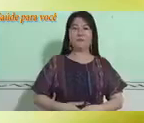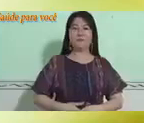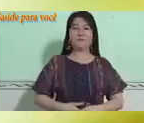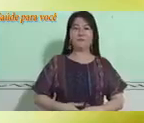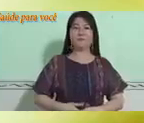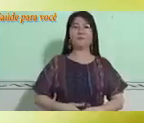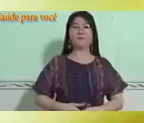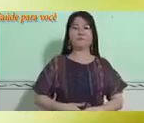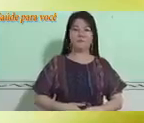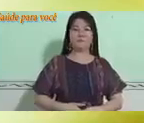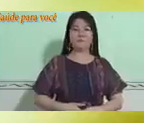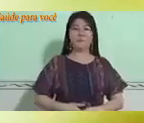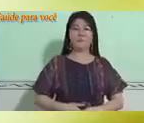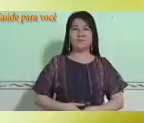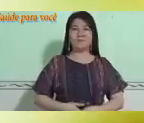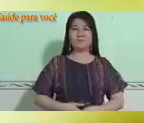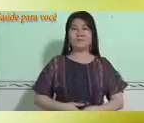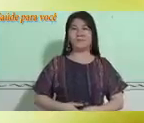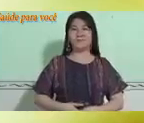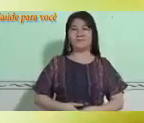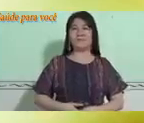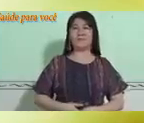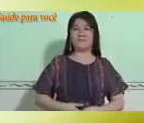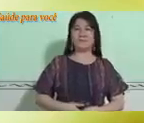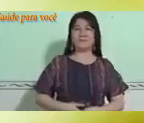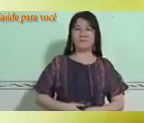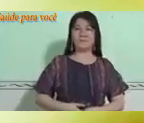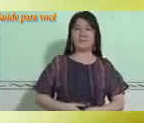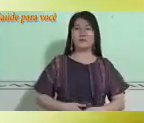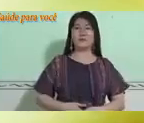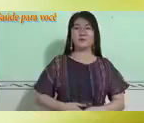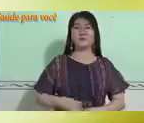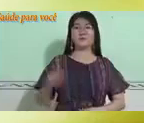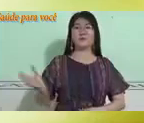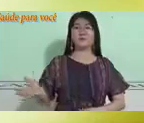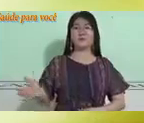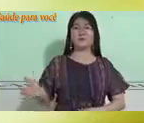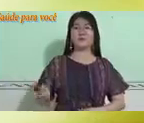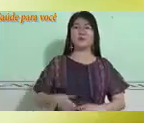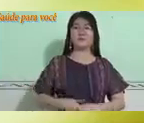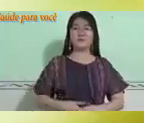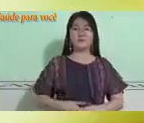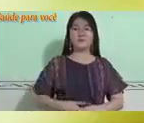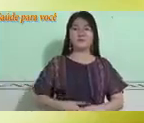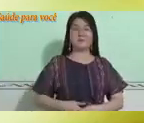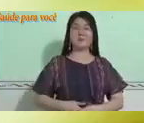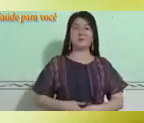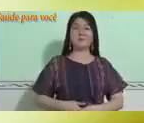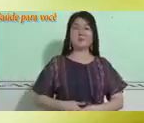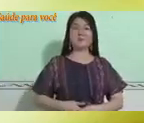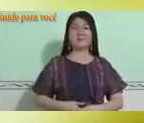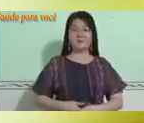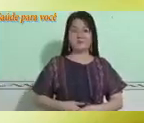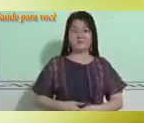INSCREVA-SE 3.REM é acento agudo DIOS. O médico pode recomendar o uso de pomadas para aplicar na região